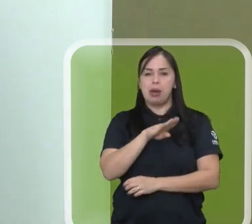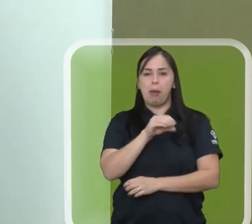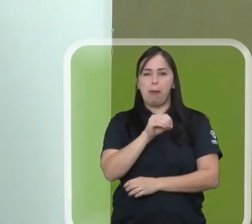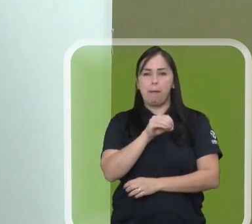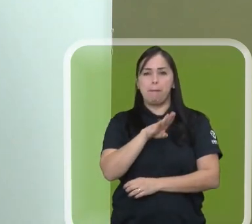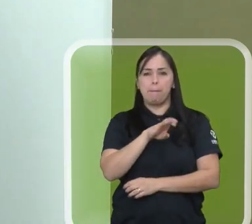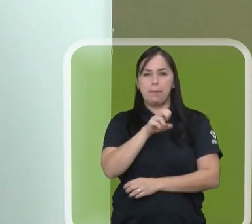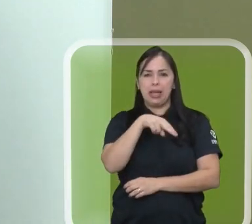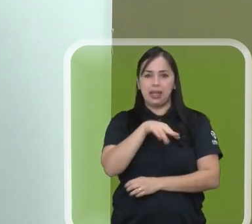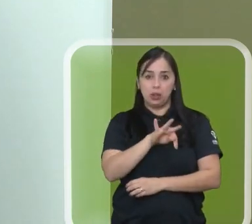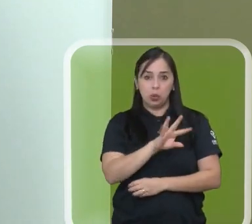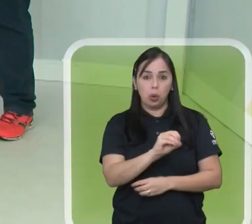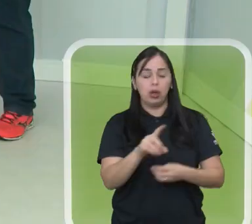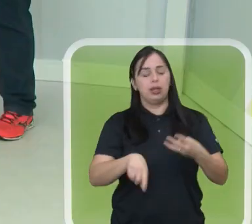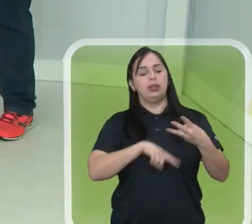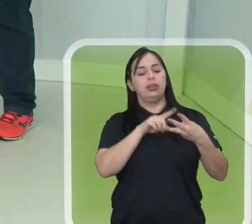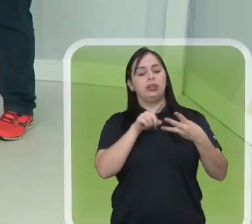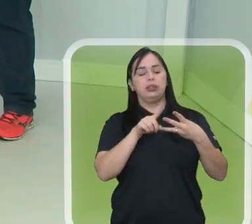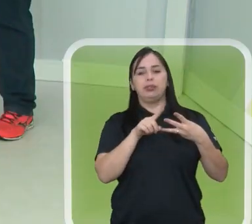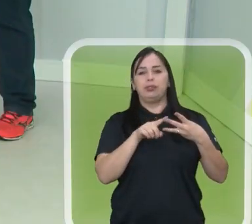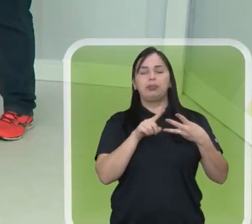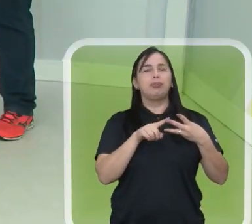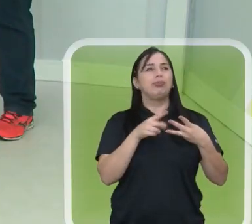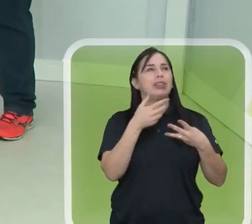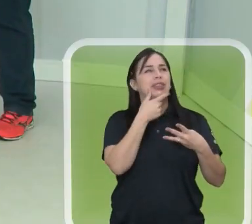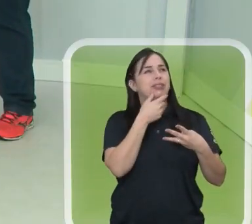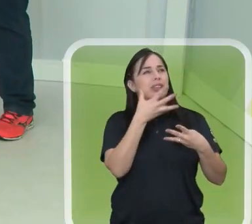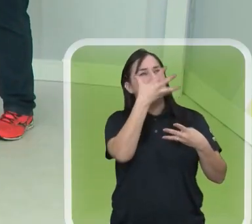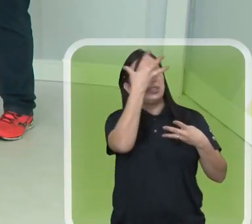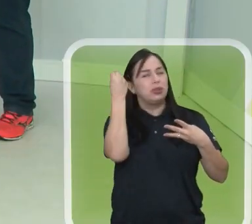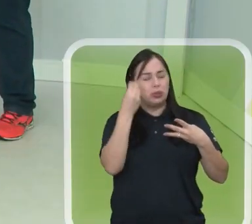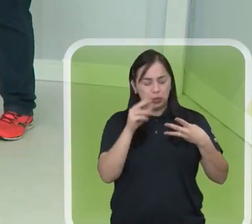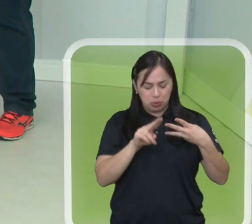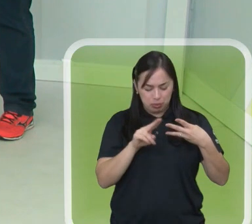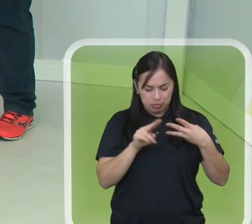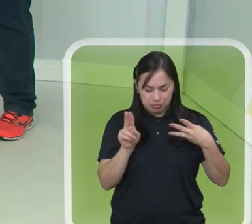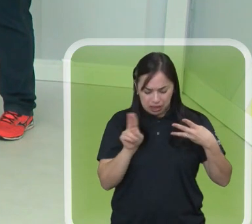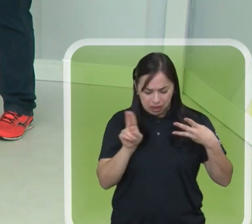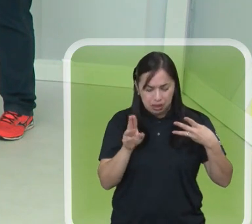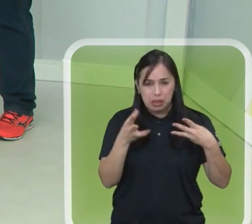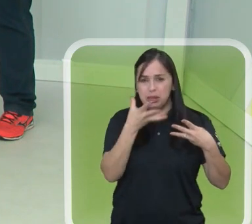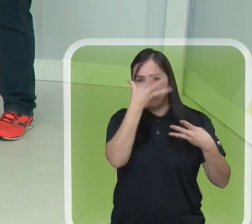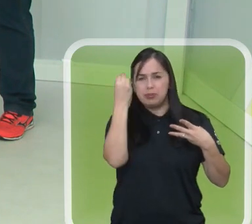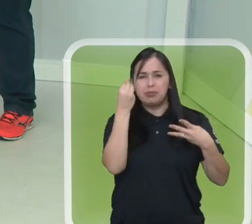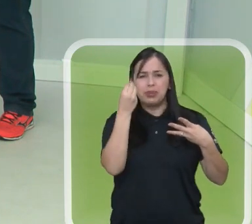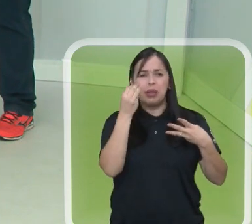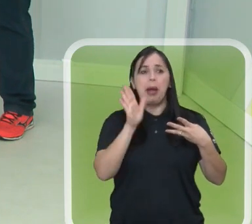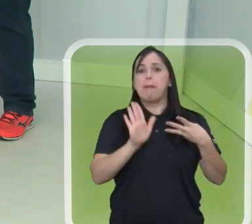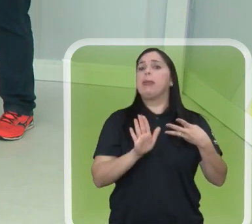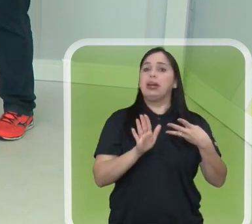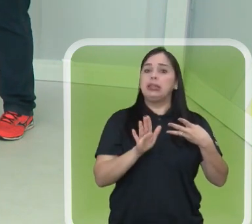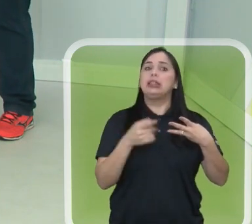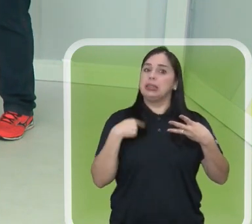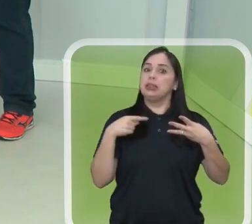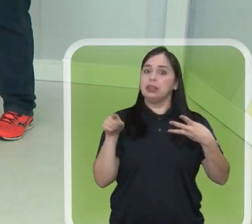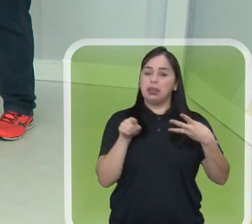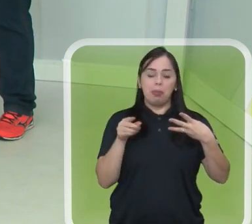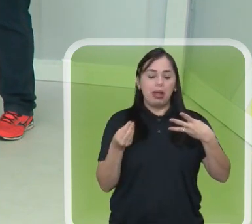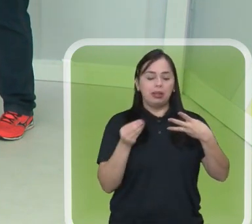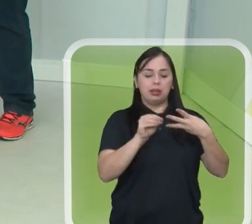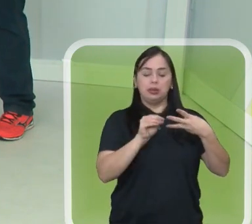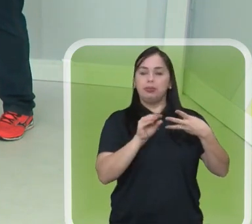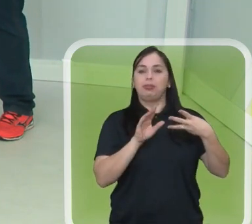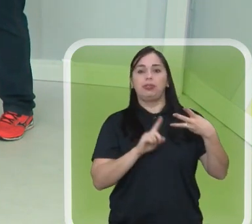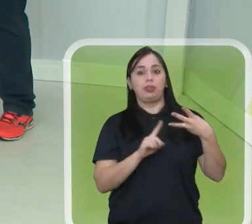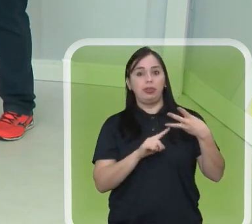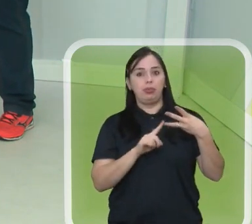estava aquele técnico que estava no 15 Piracicaba, me fugiu o nome agora, não me lembro, mas também estava na nossa listagem. E